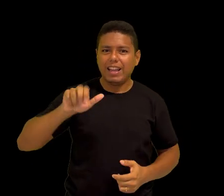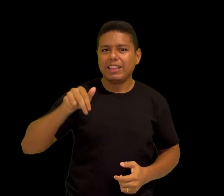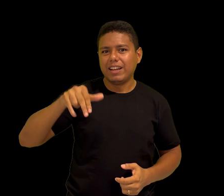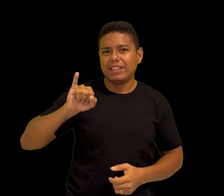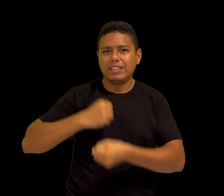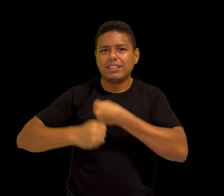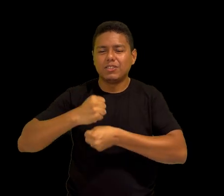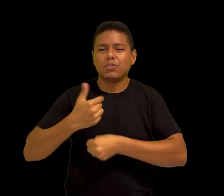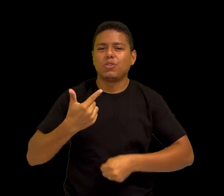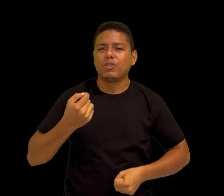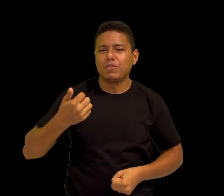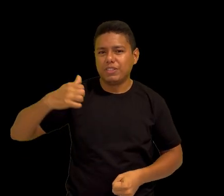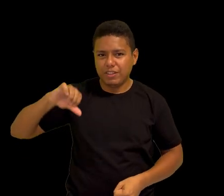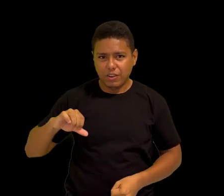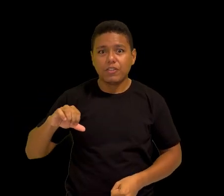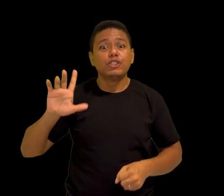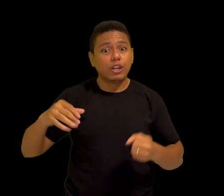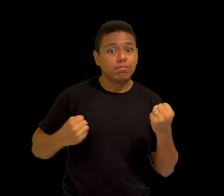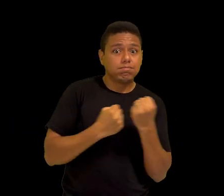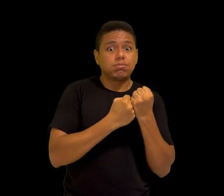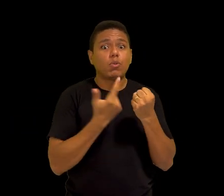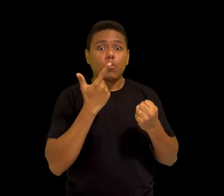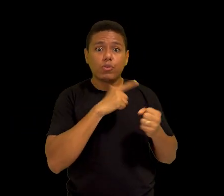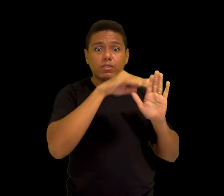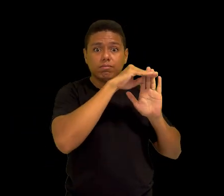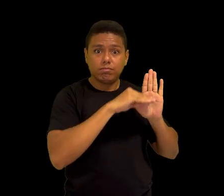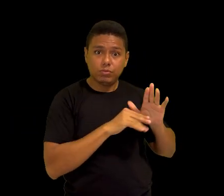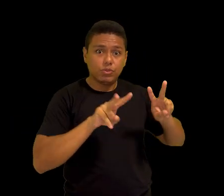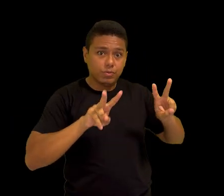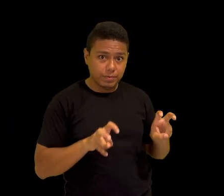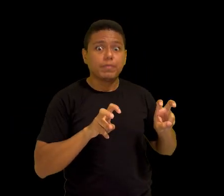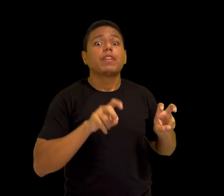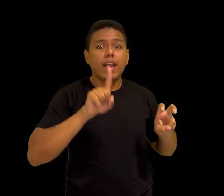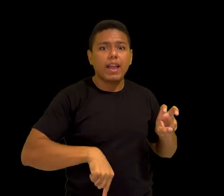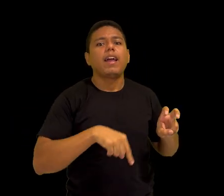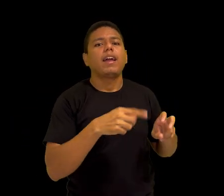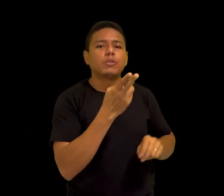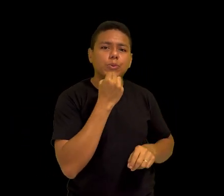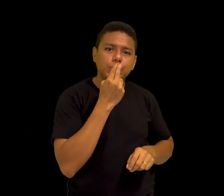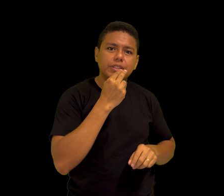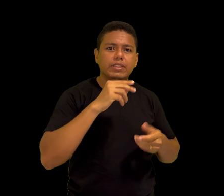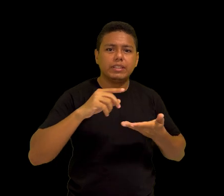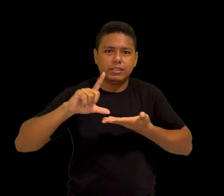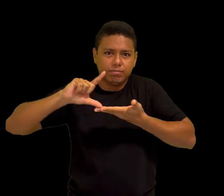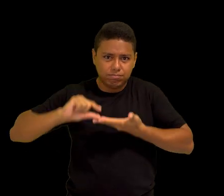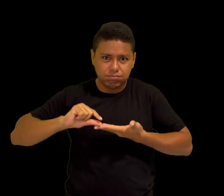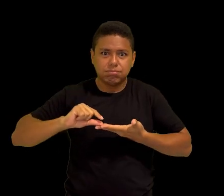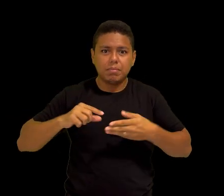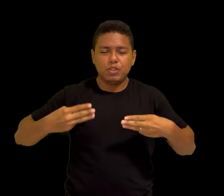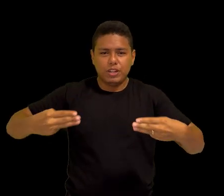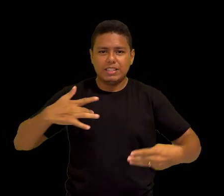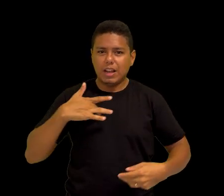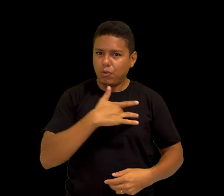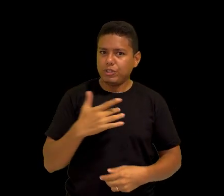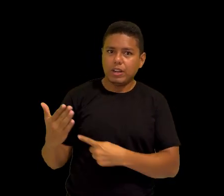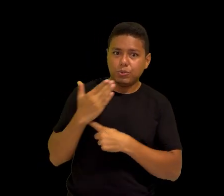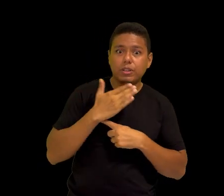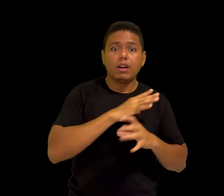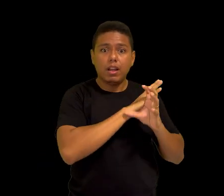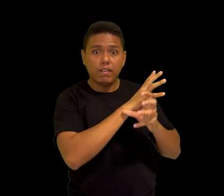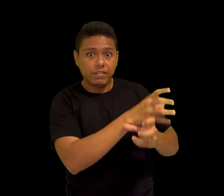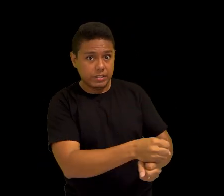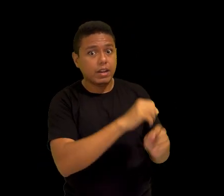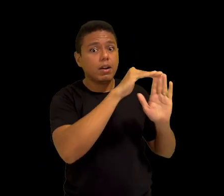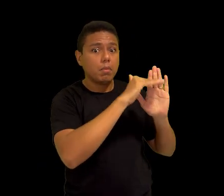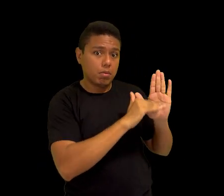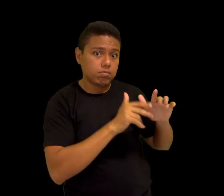ENANE 2019 subsidiaram a revisão dos programas de suplementação profilática com micronutrientes do Ministério da Saúde, né? Então, esses